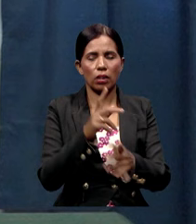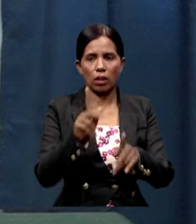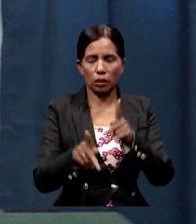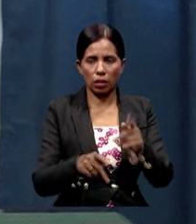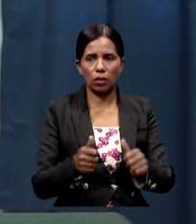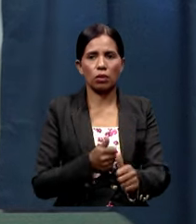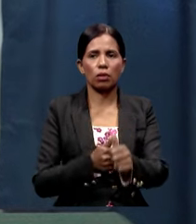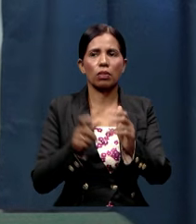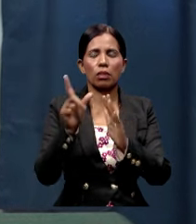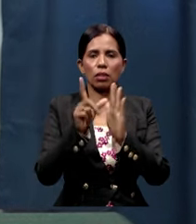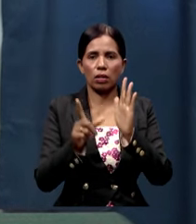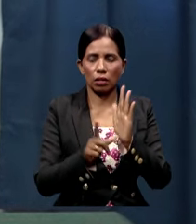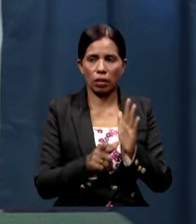ter